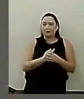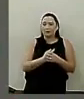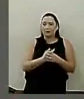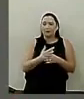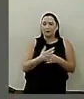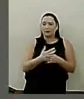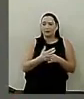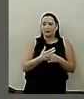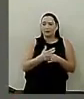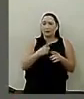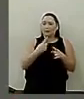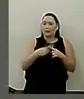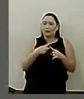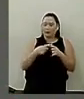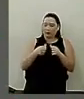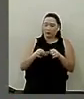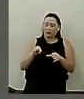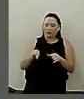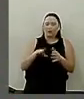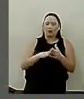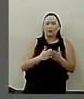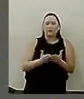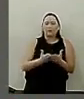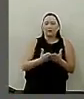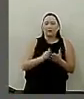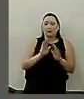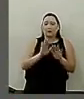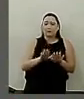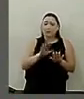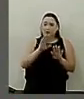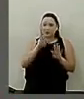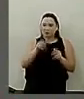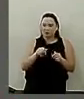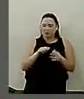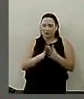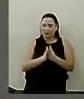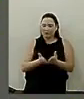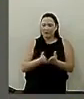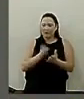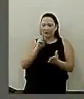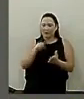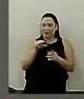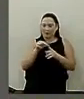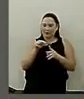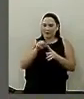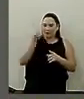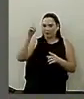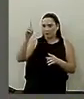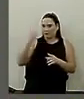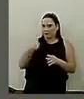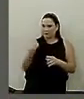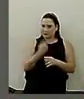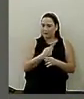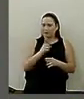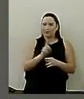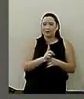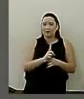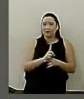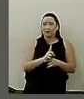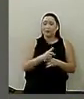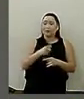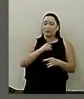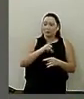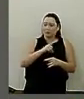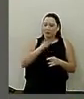Pastor, mas está na Bíblia. Está na Bíblia, mas nem tudo que está na Bíblia é a palavra de Deus para nós. A Bíblia registra a palavra